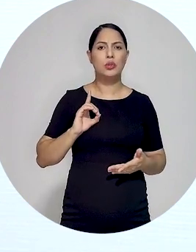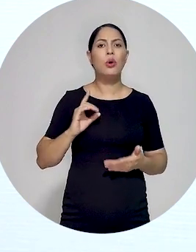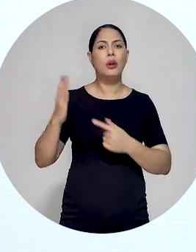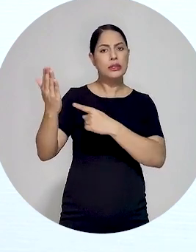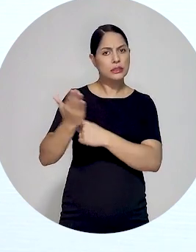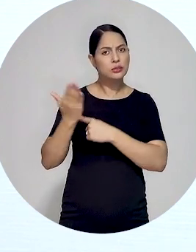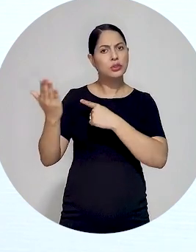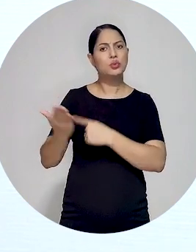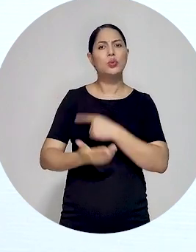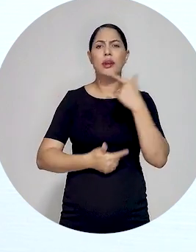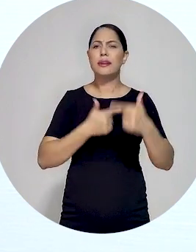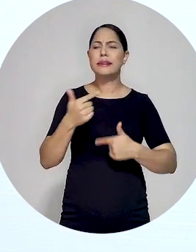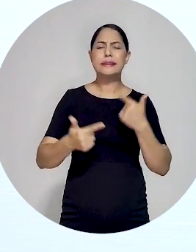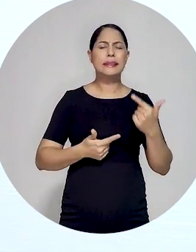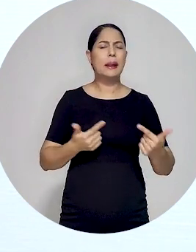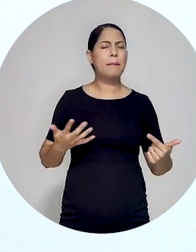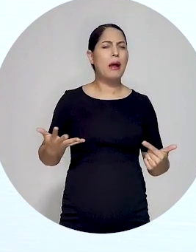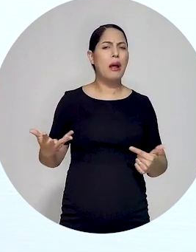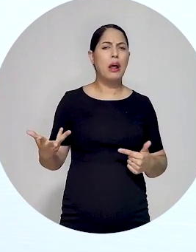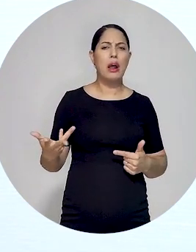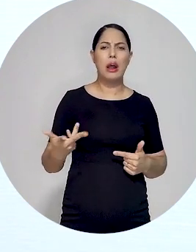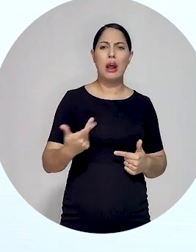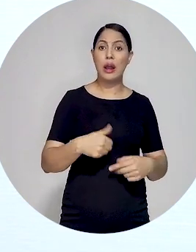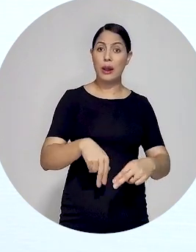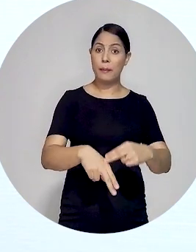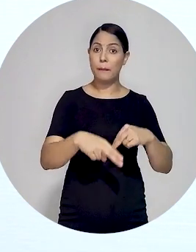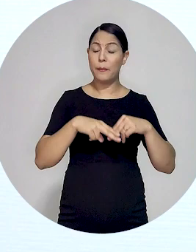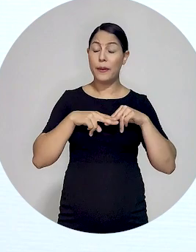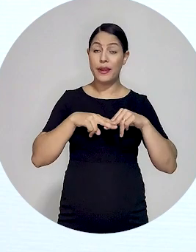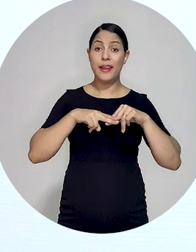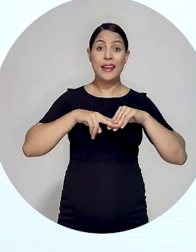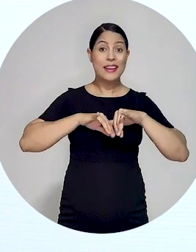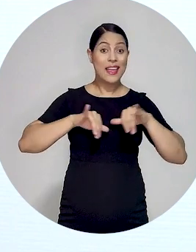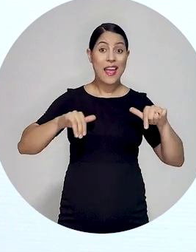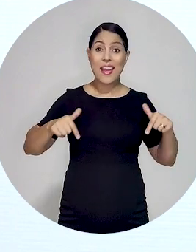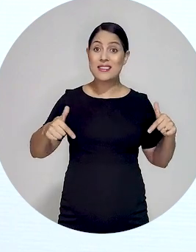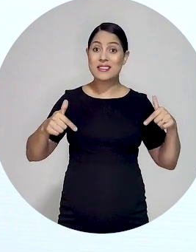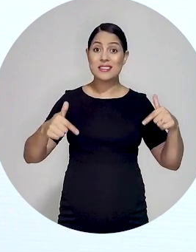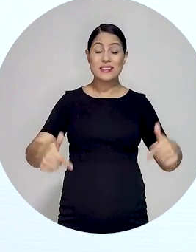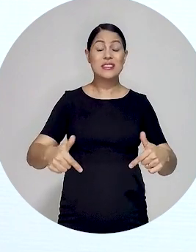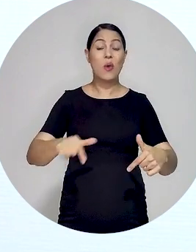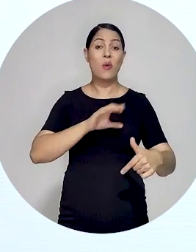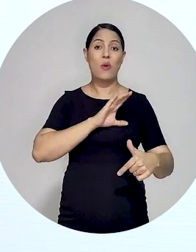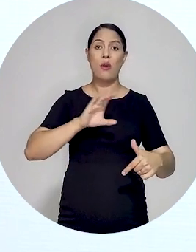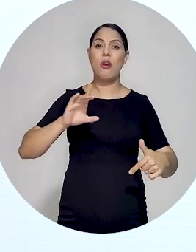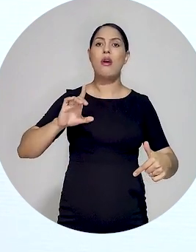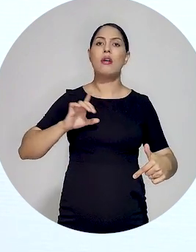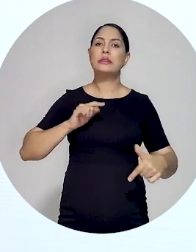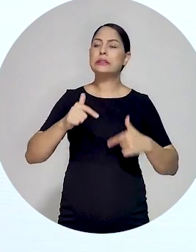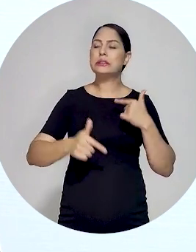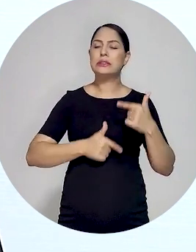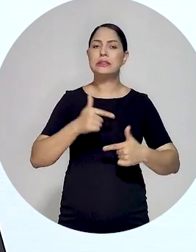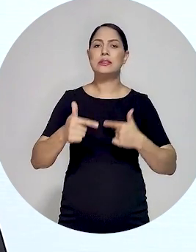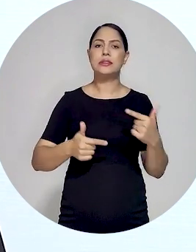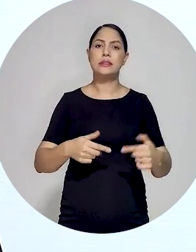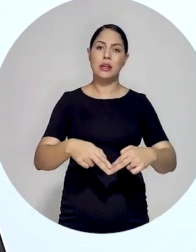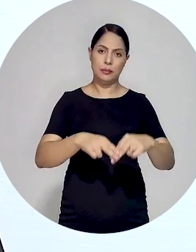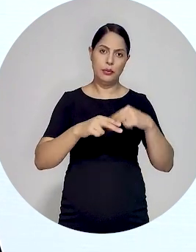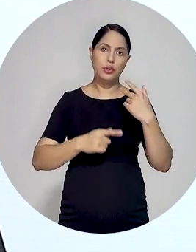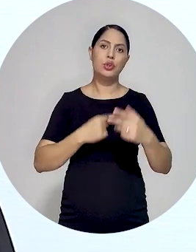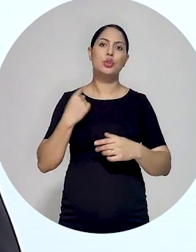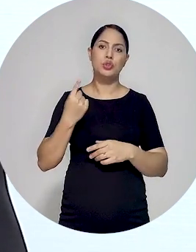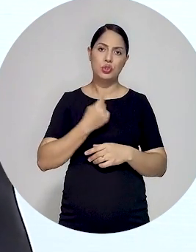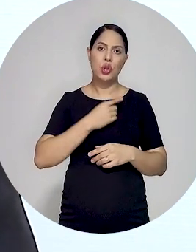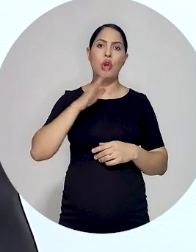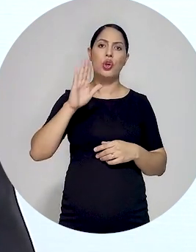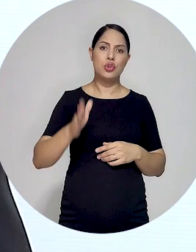coordenadoras adjuntas que nos ajudam neste trabalho de disseminar as ações da coordenação e, para